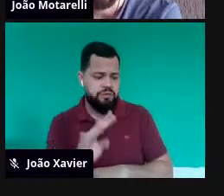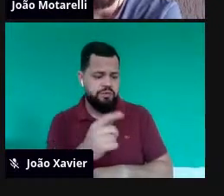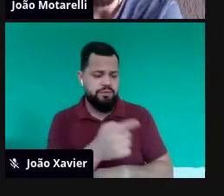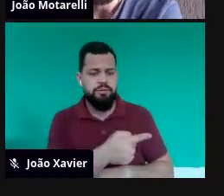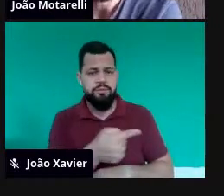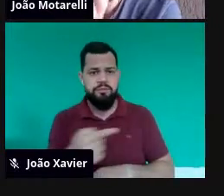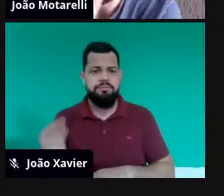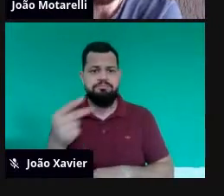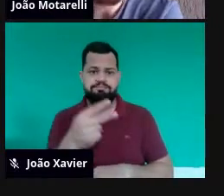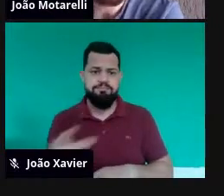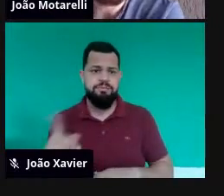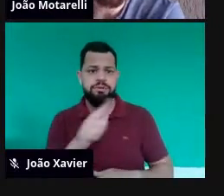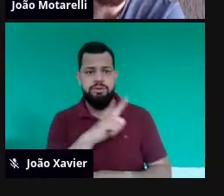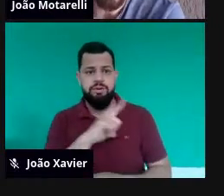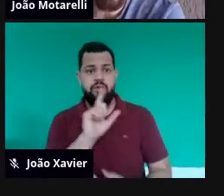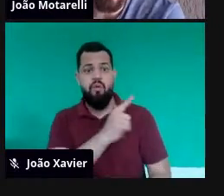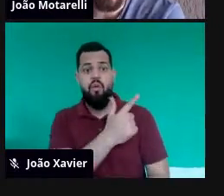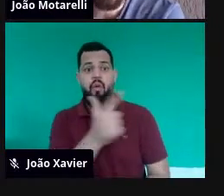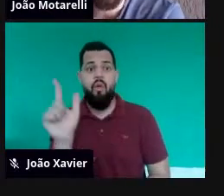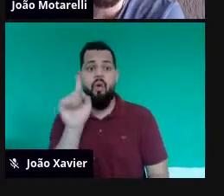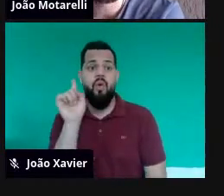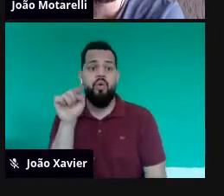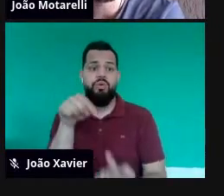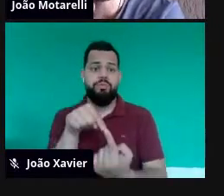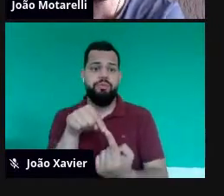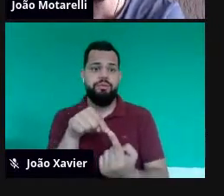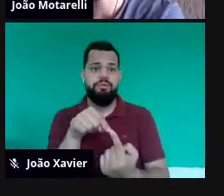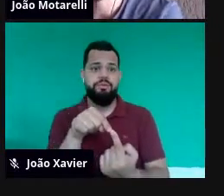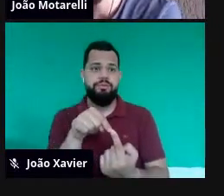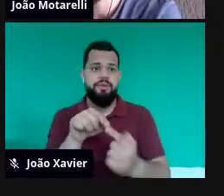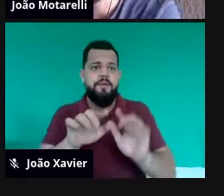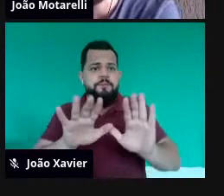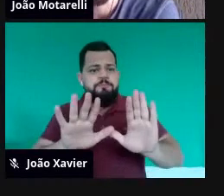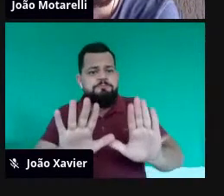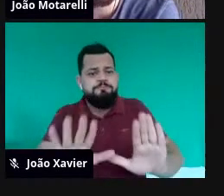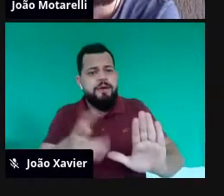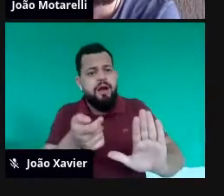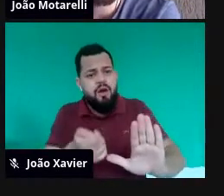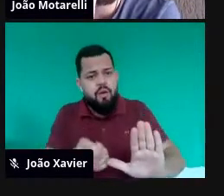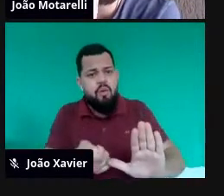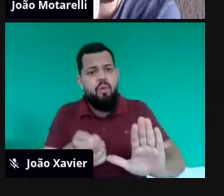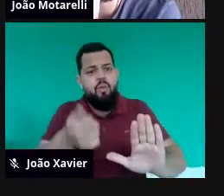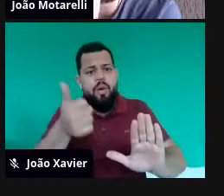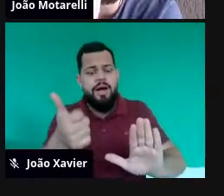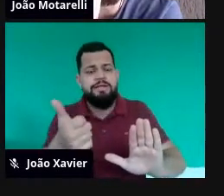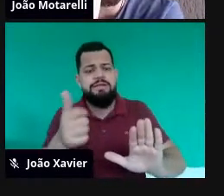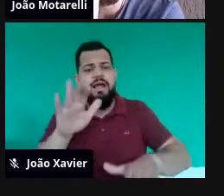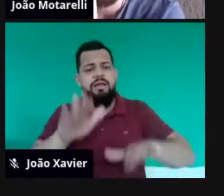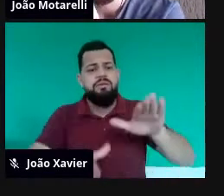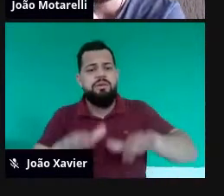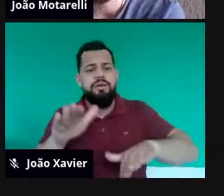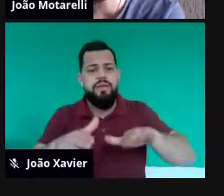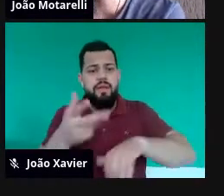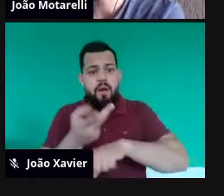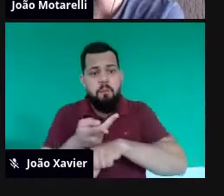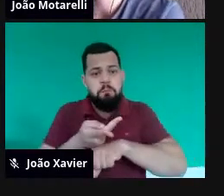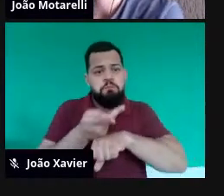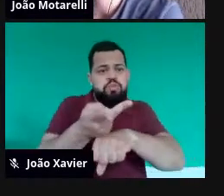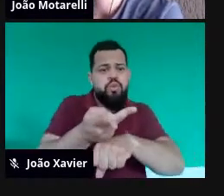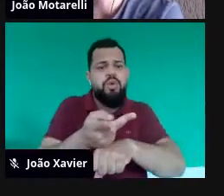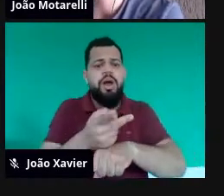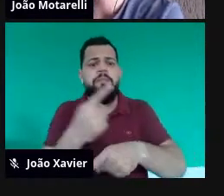objetivos. Isso aqui é interessante porque é um paradoxo, porque esse indivíduo quase atleta e praticante, muitas vezes ele te procura